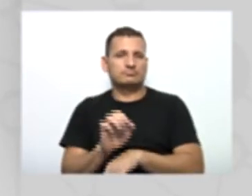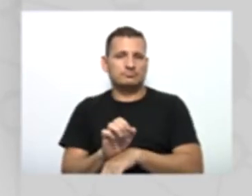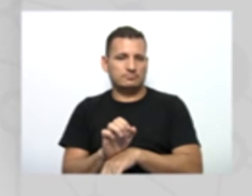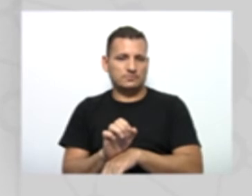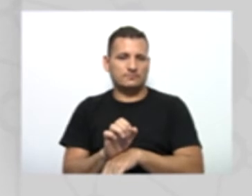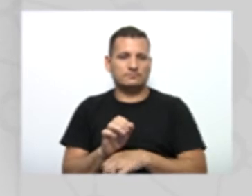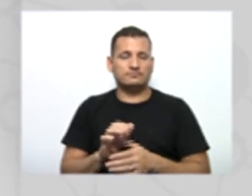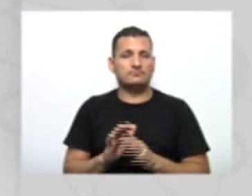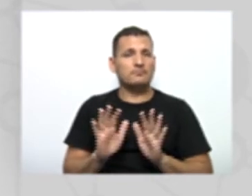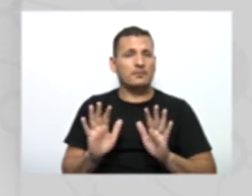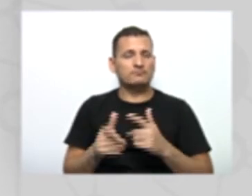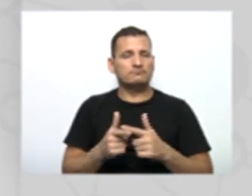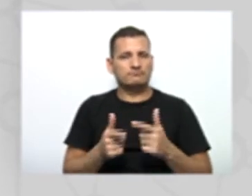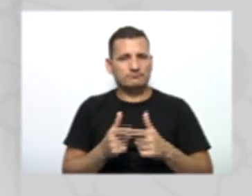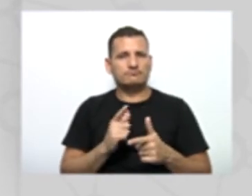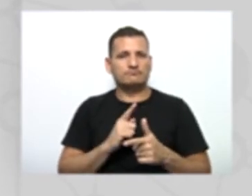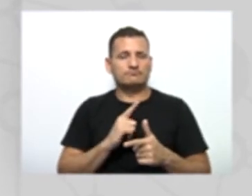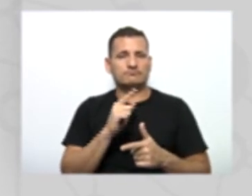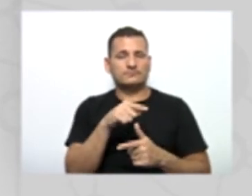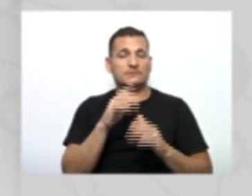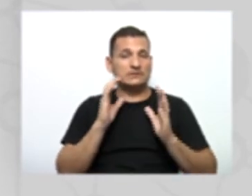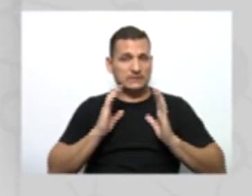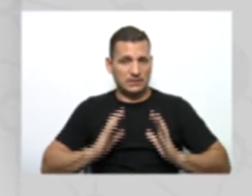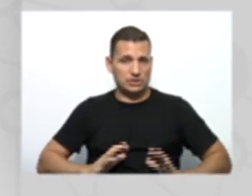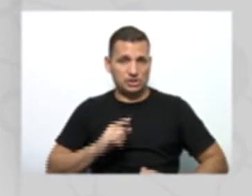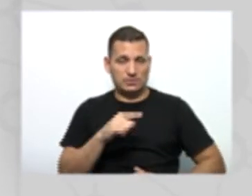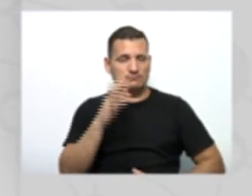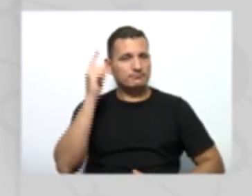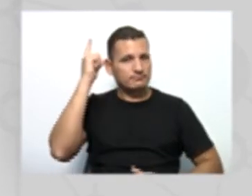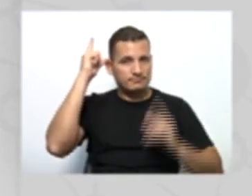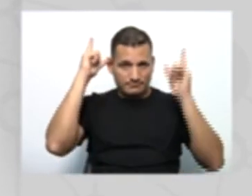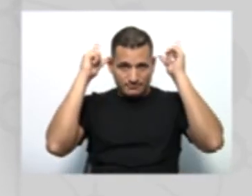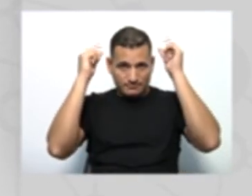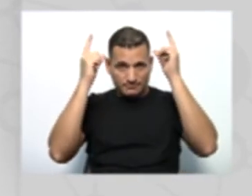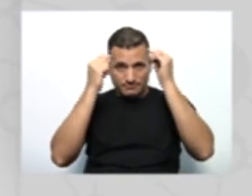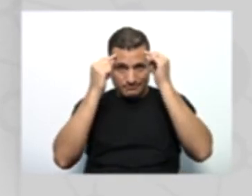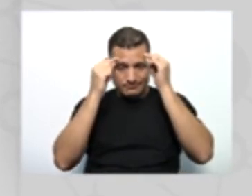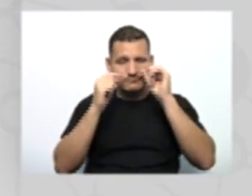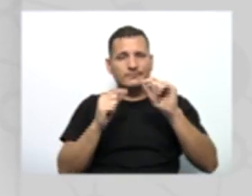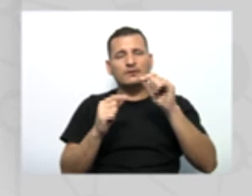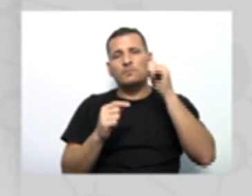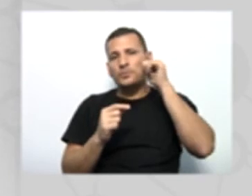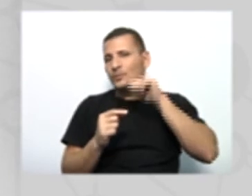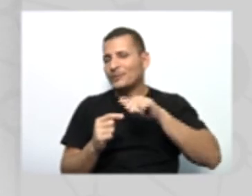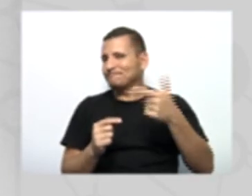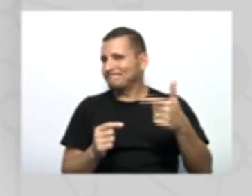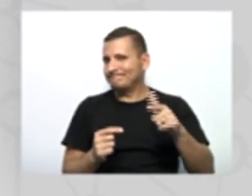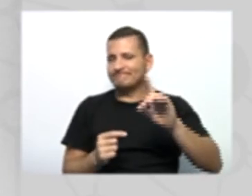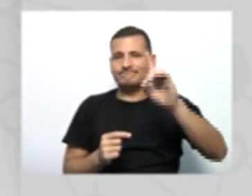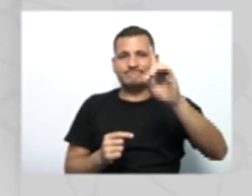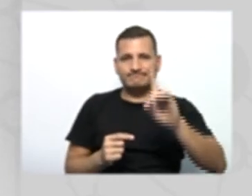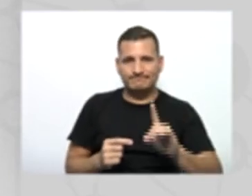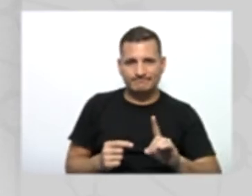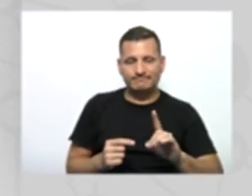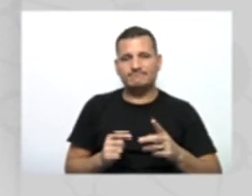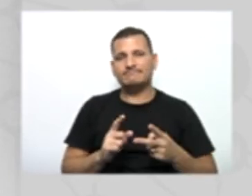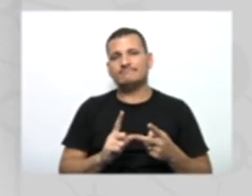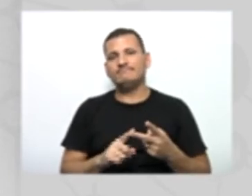uma característica essencial de toda a organização política, de tal sorte que, como disse Aristóteles, em tom